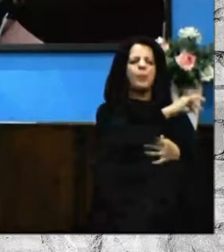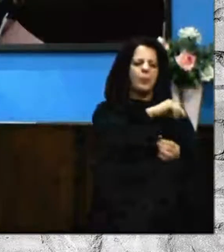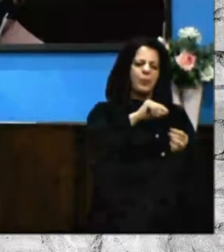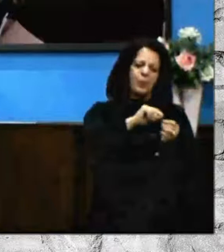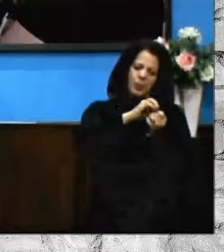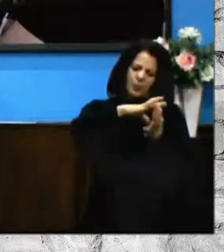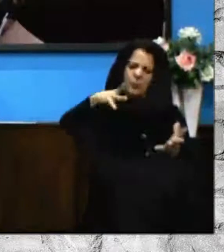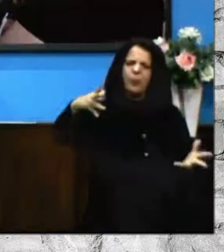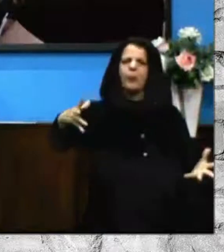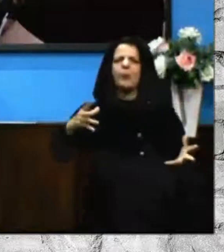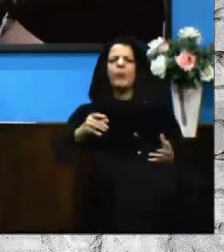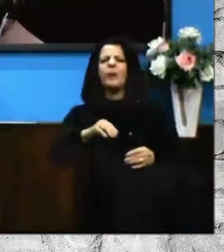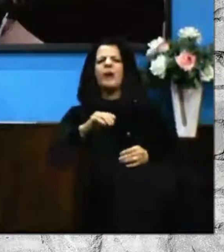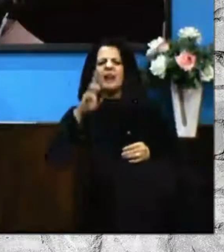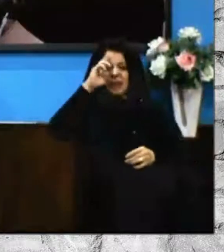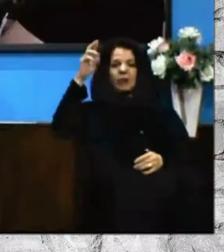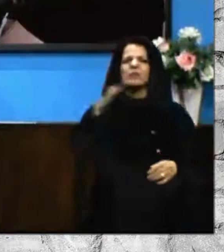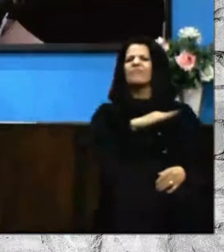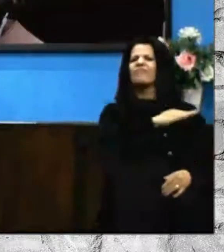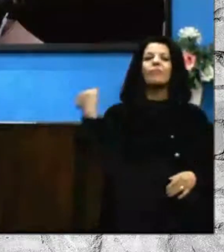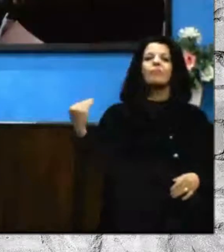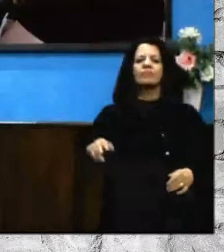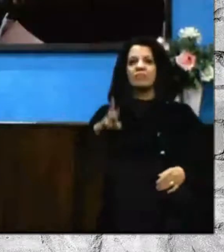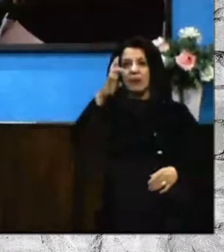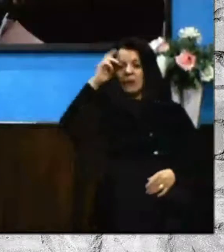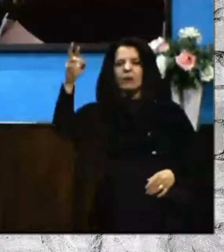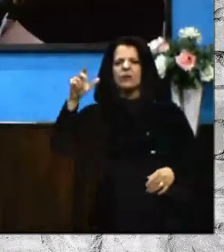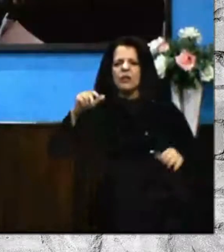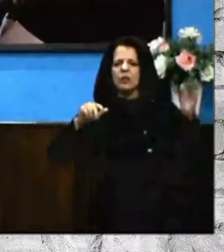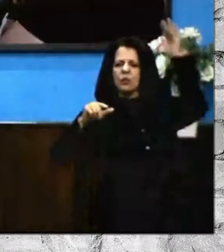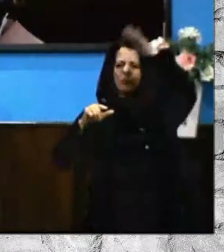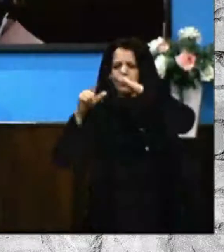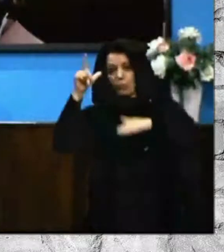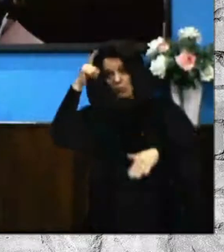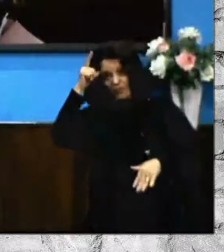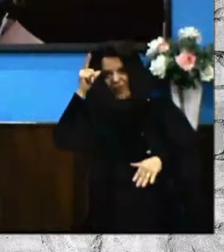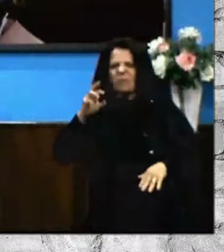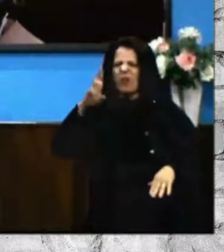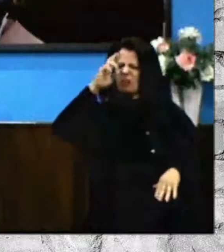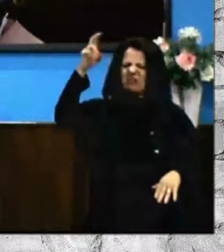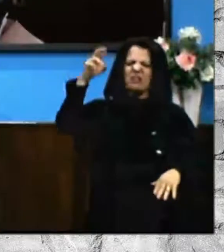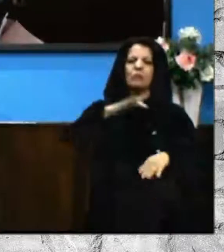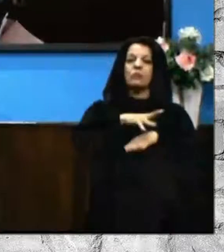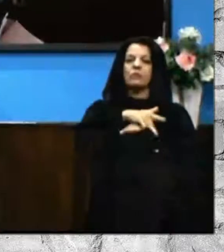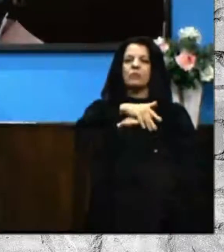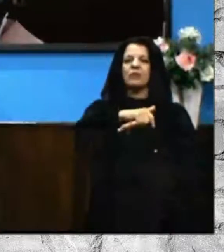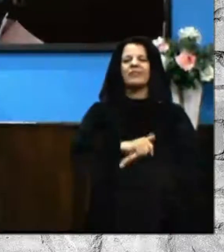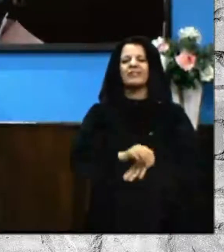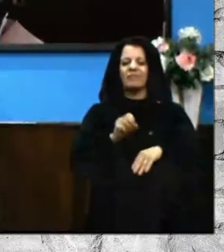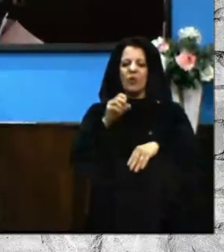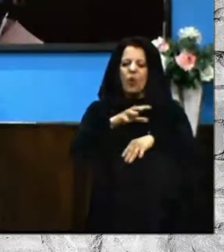sobre a morte. Ele é o Senhor sobre o diabo. E Ele é o Senhor sobre as enfermidades. O